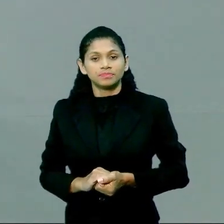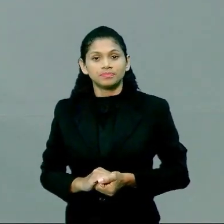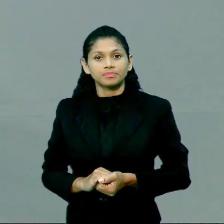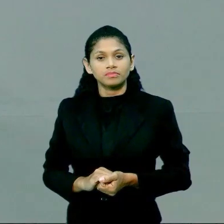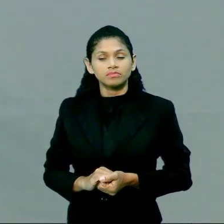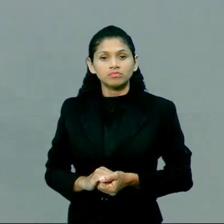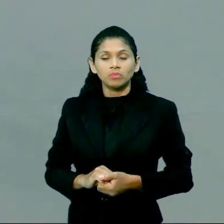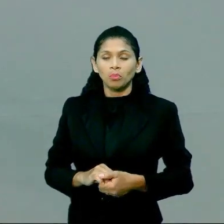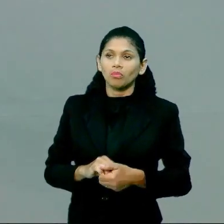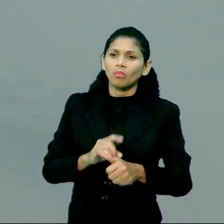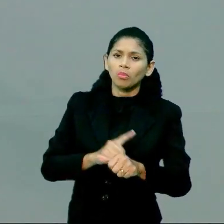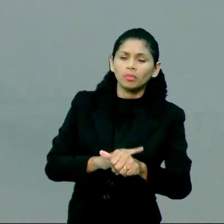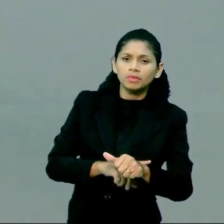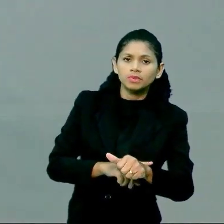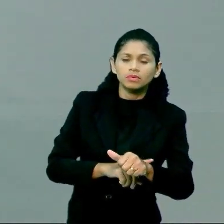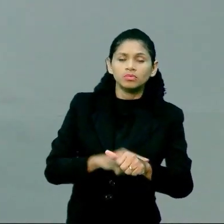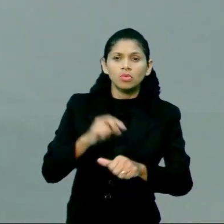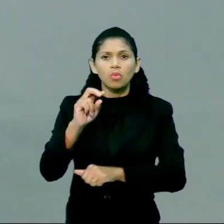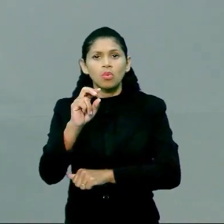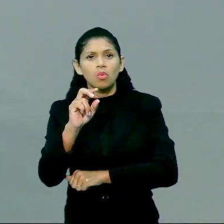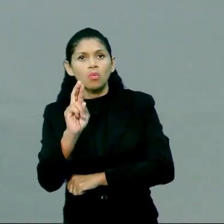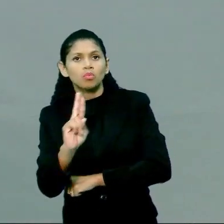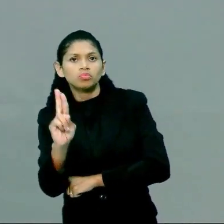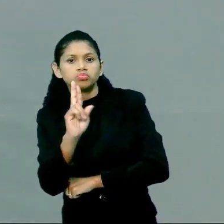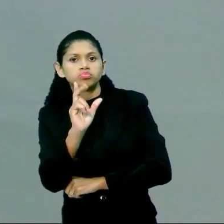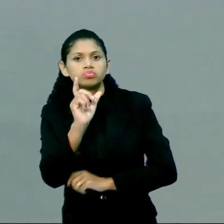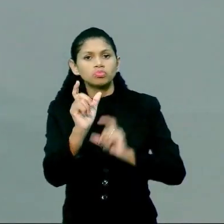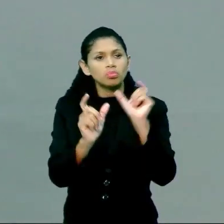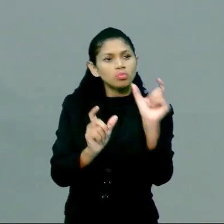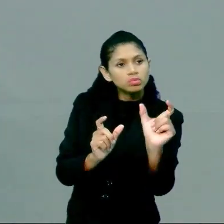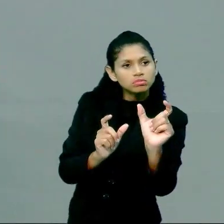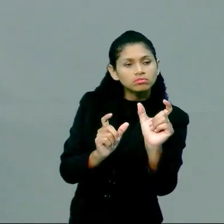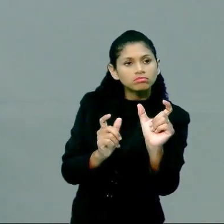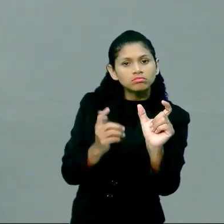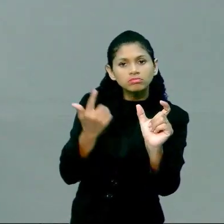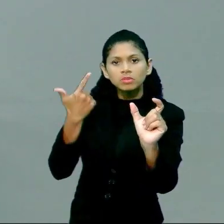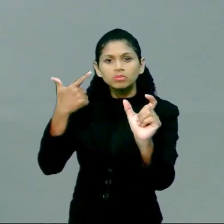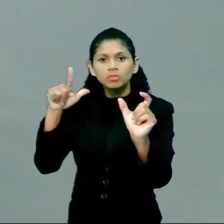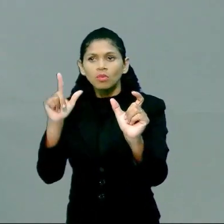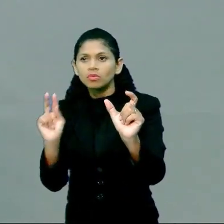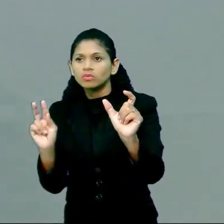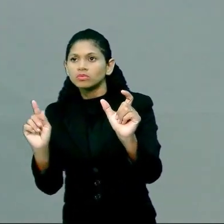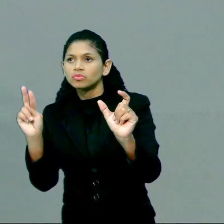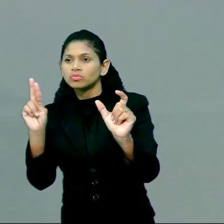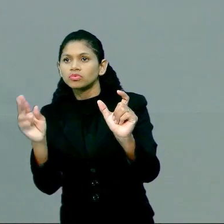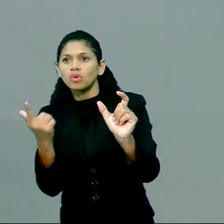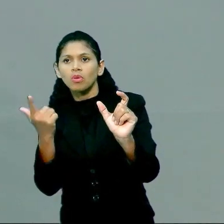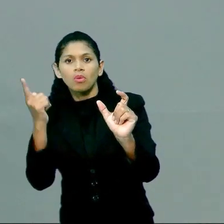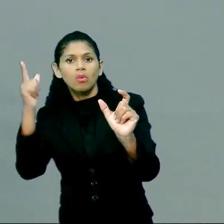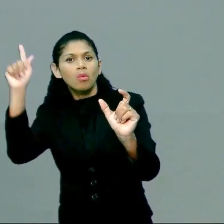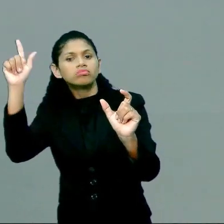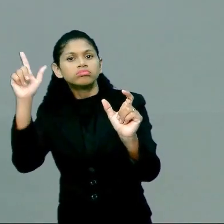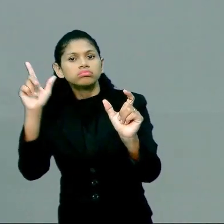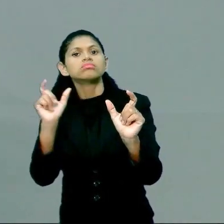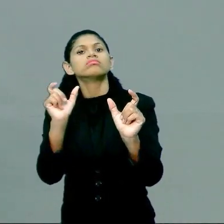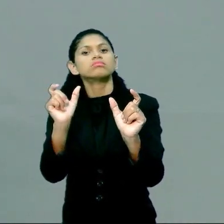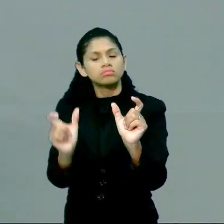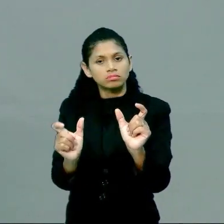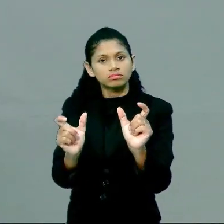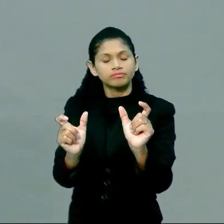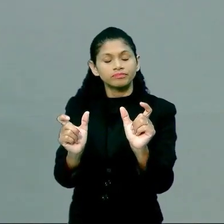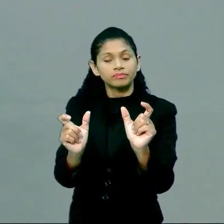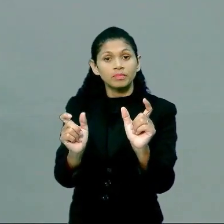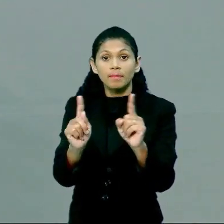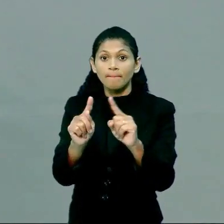utiliza um termo, outra hora você utiliza o outro, né? Mas desde que essa palavra, ela não altere,